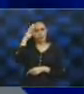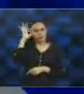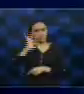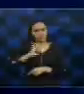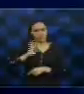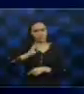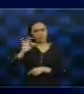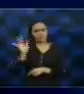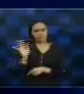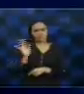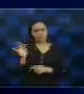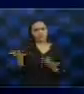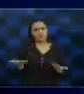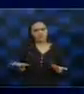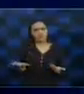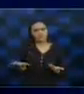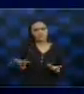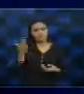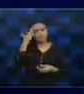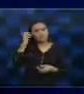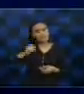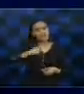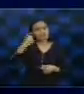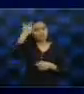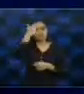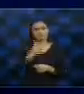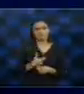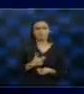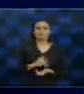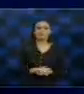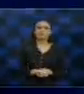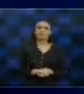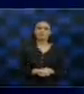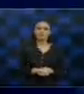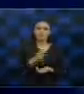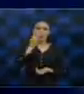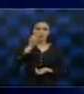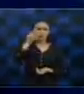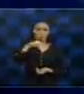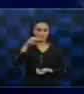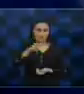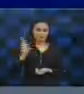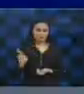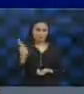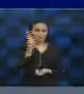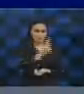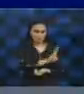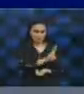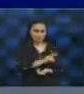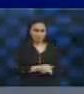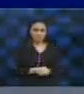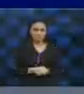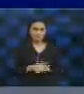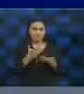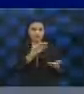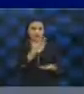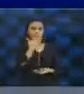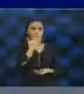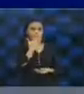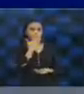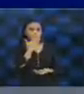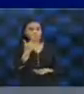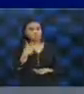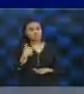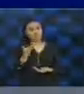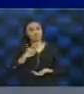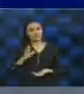uma entidade que eu admiro e que me respeita também. Tempo, 2 minutos para a resposta. Arthur, eu não gostaria de dizer